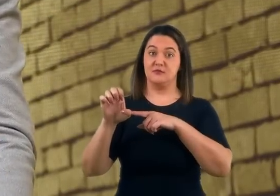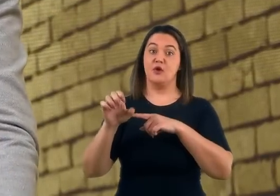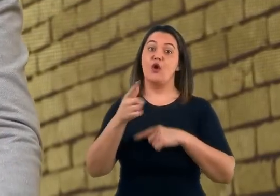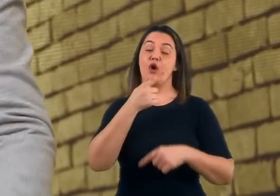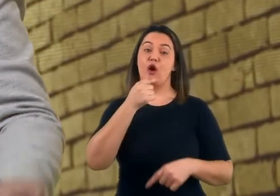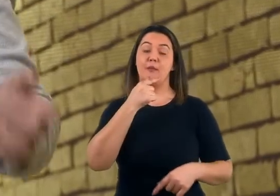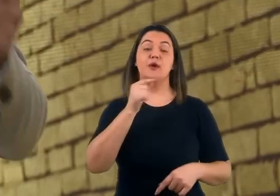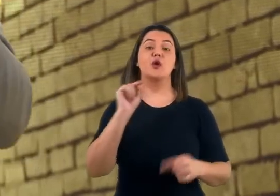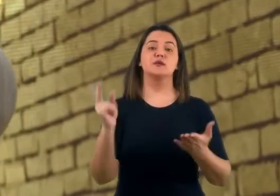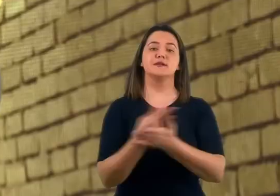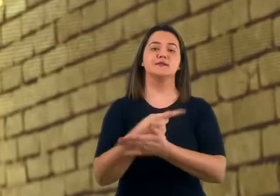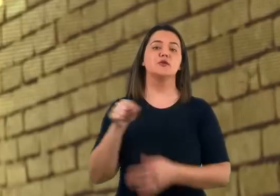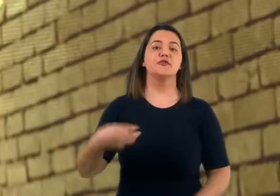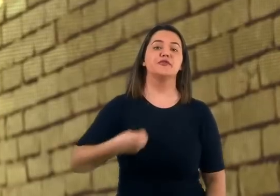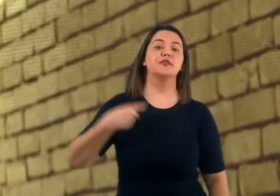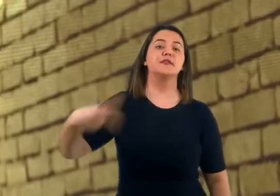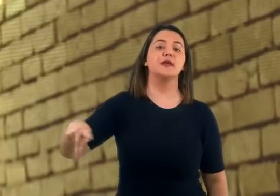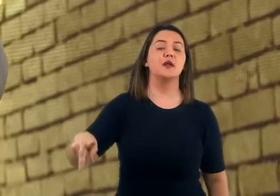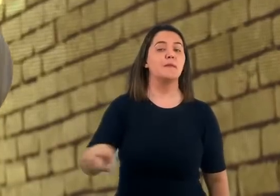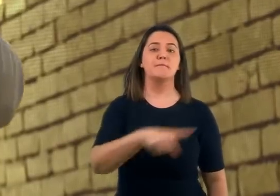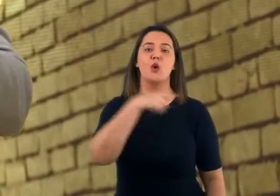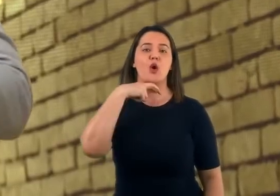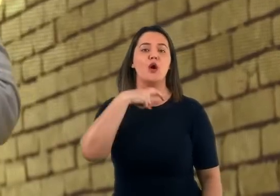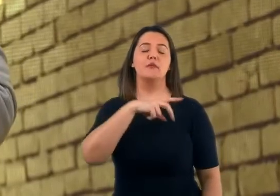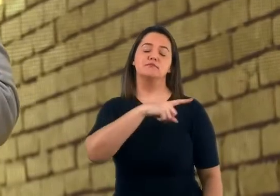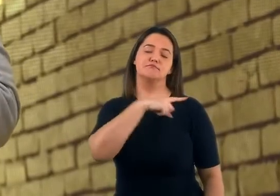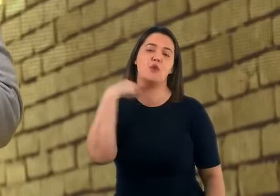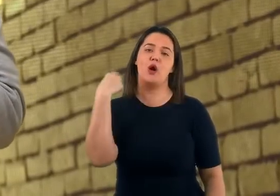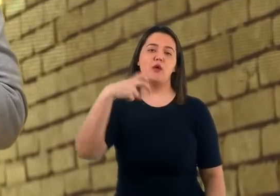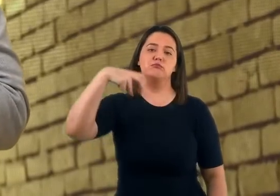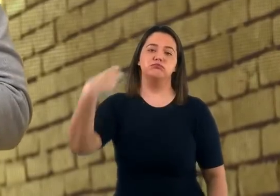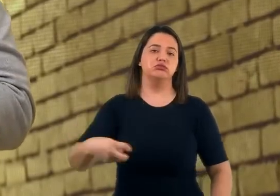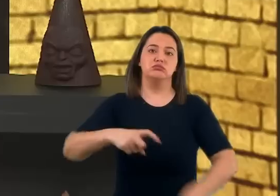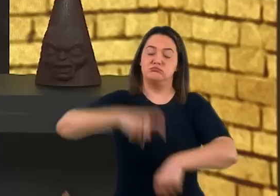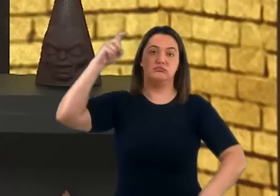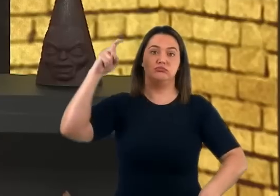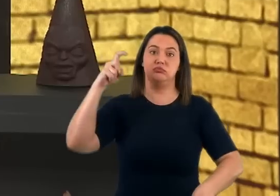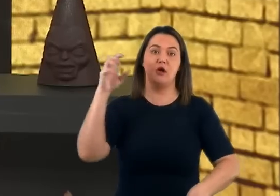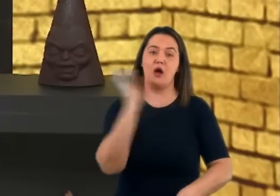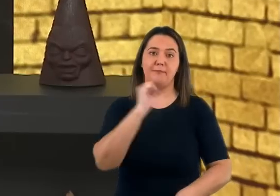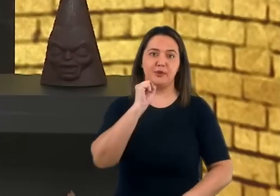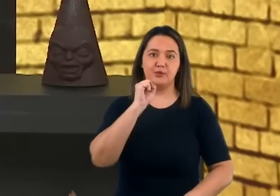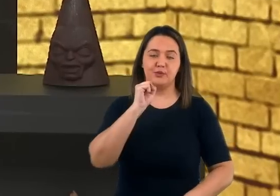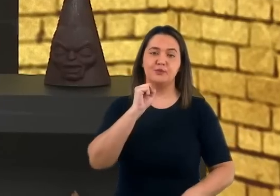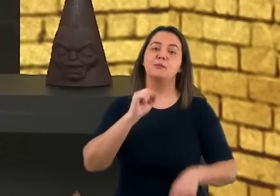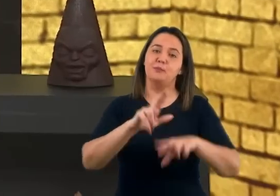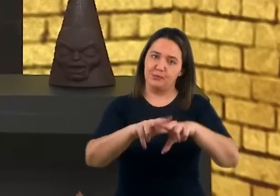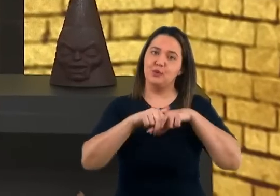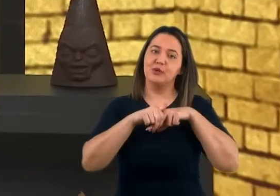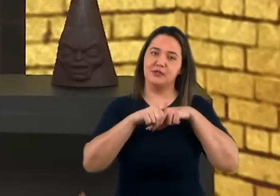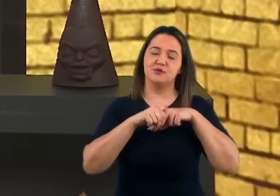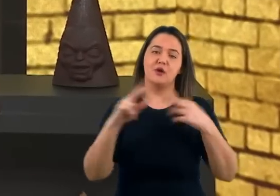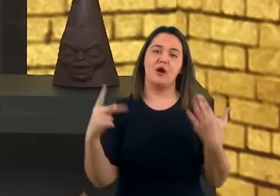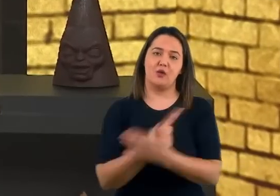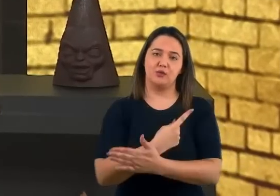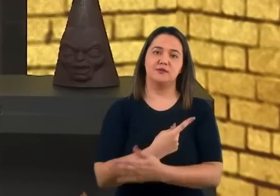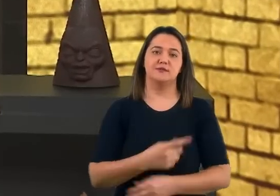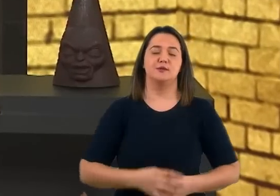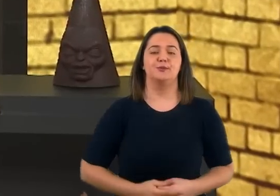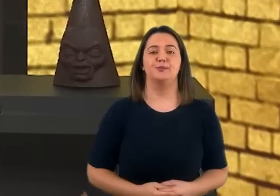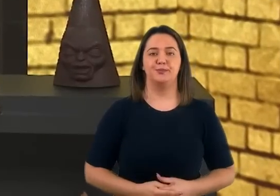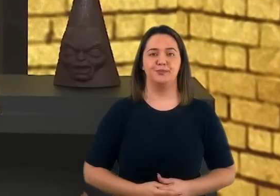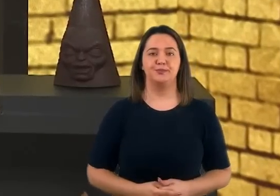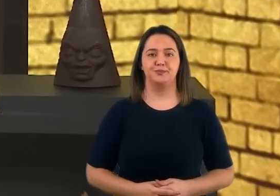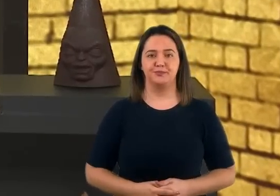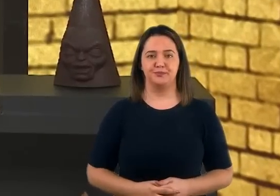maneira abrupta, eu tenho que encontrar um correspondente disso na história. E foi exatamente isto o que de fato